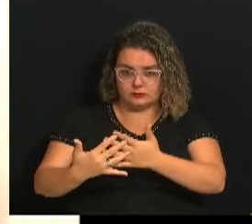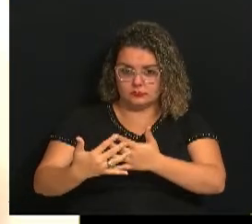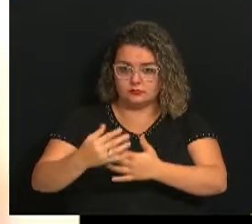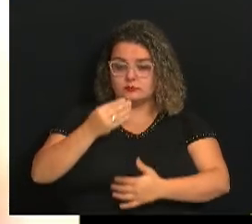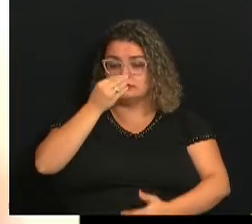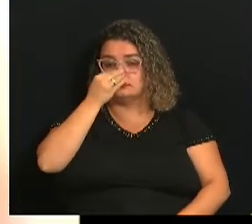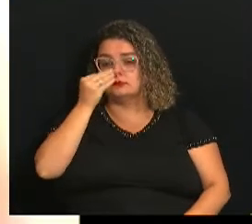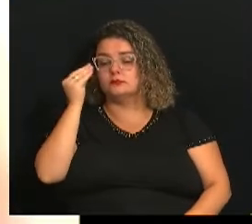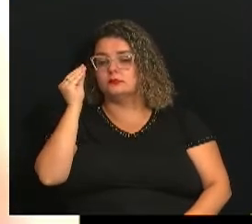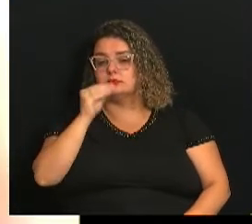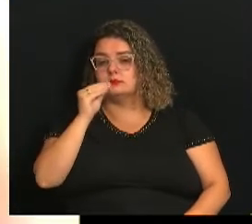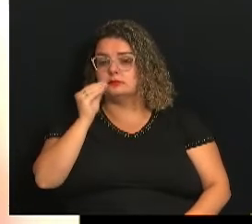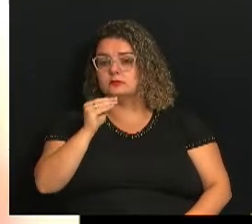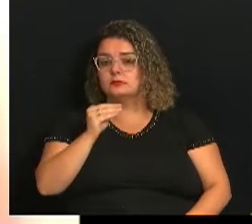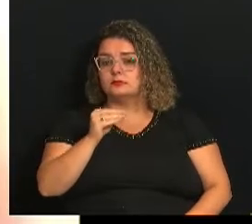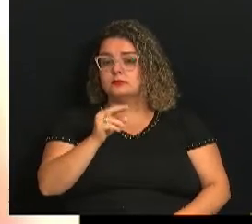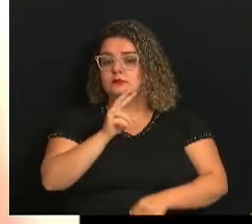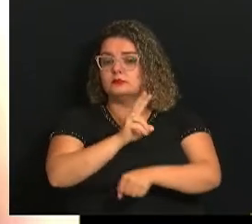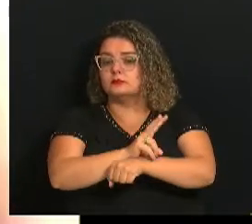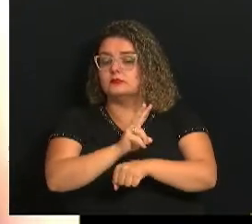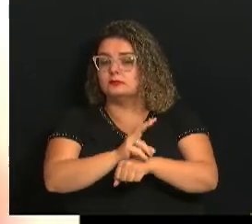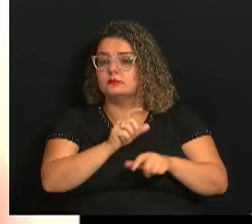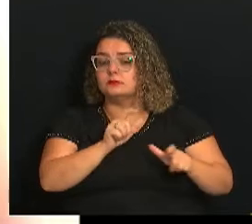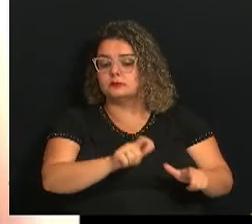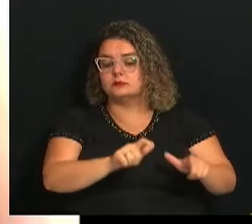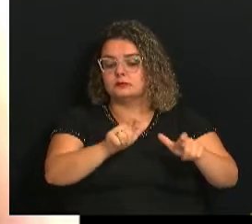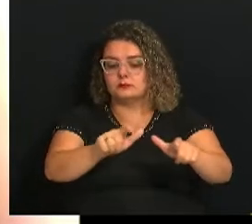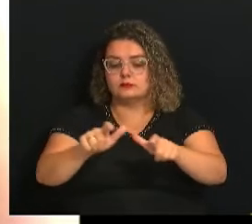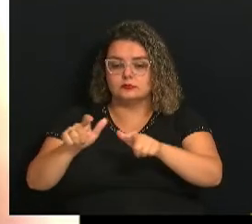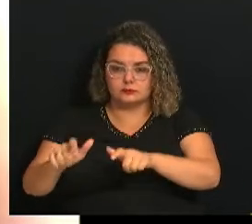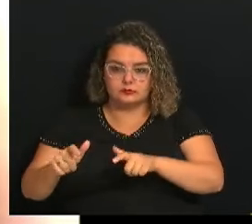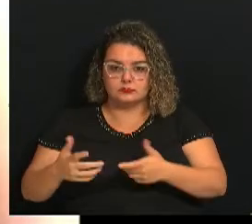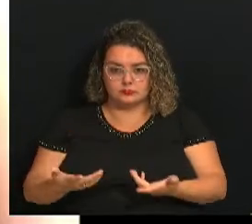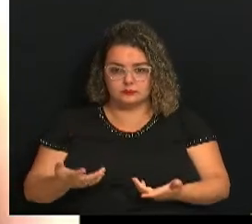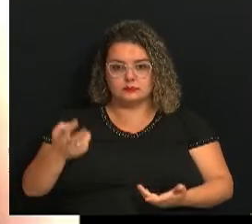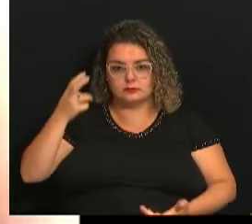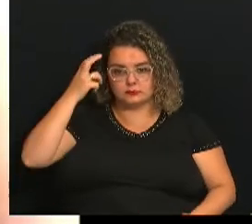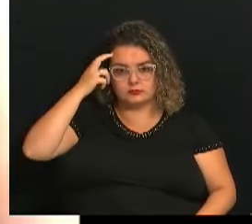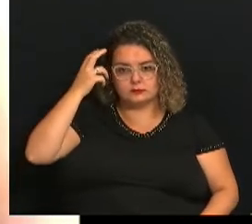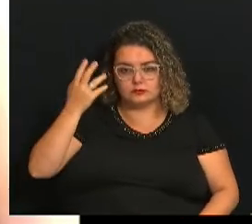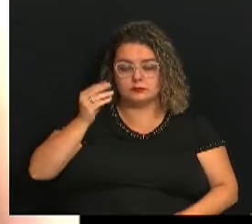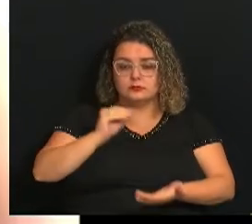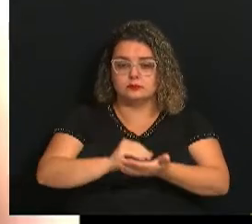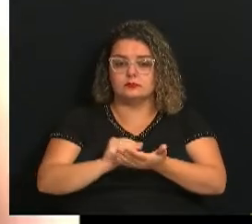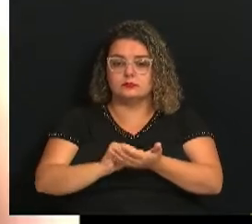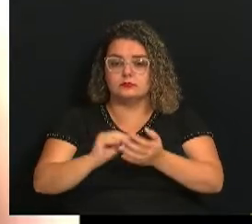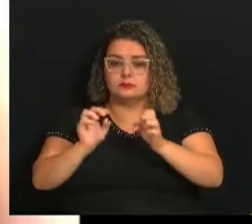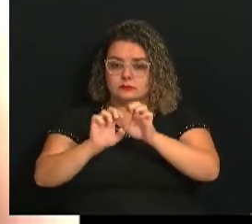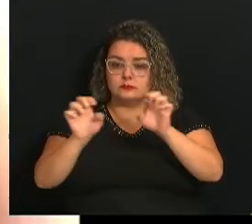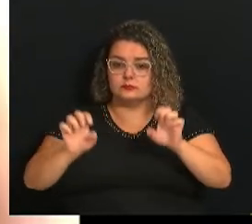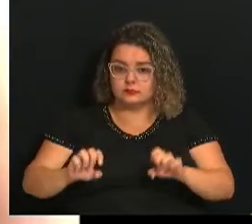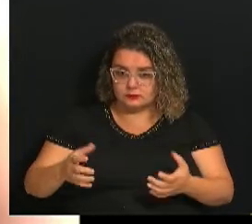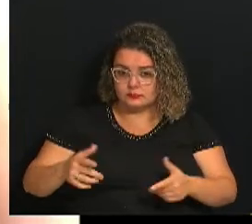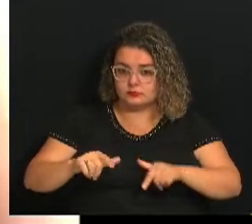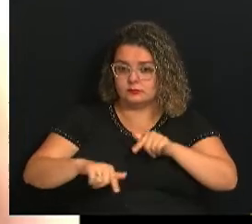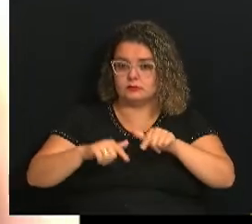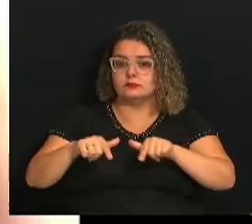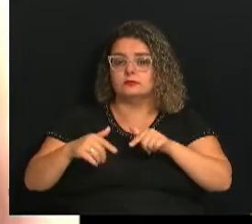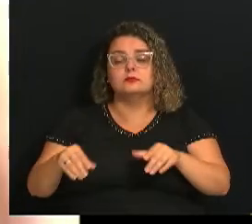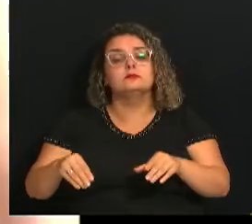da manutenção desses lugares, desses espaços. A falta de estrutura para os trabalhadores